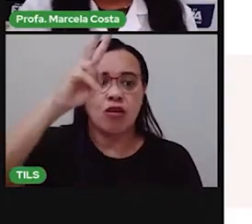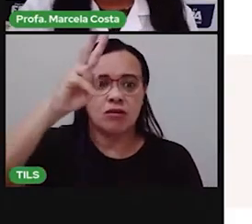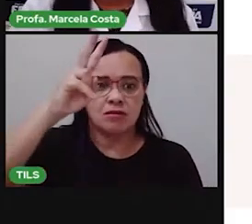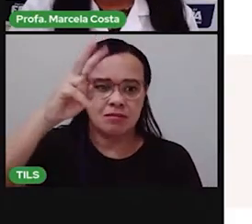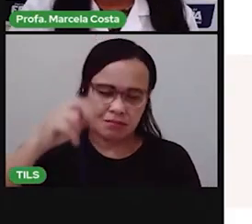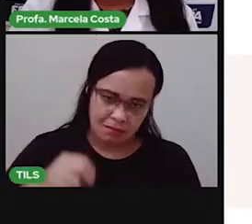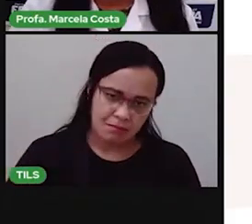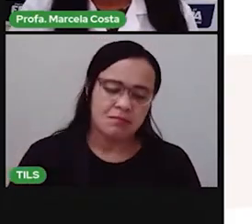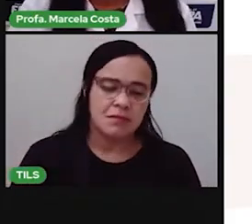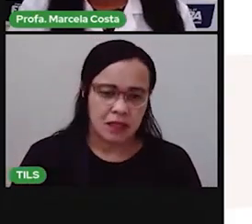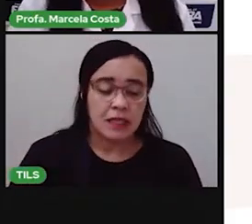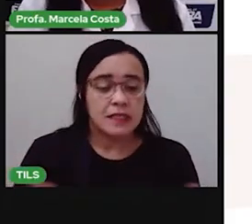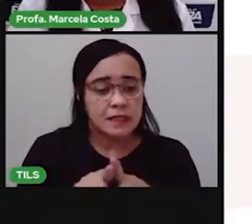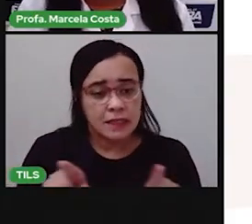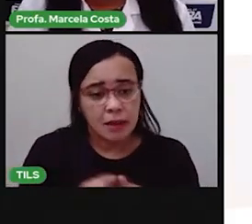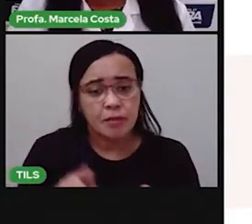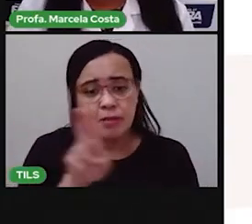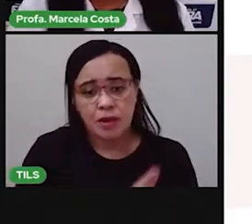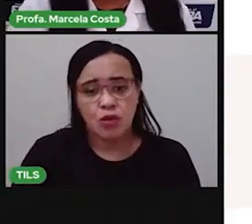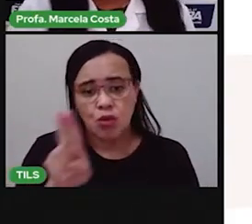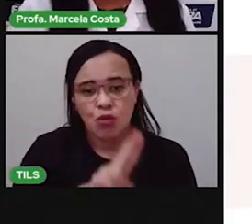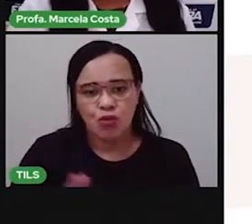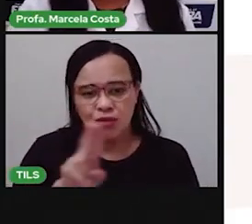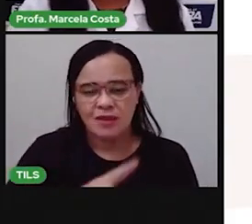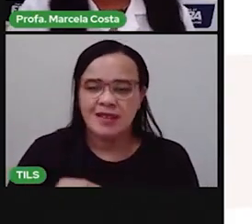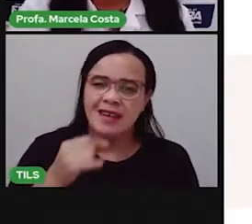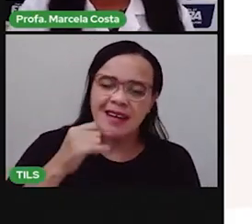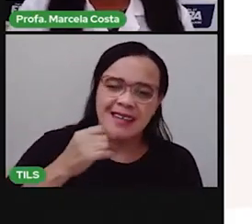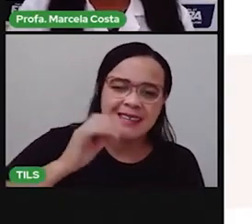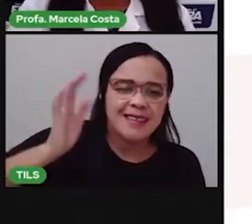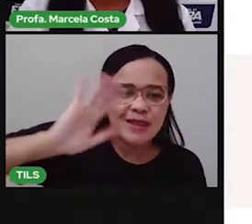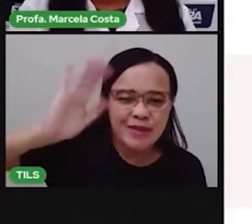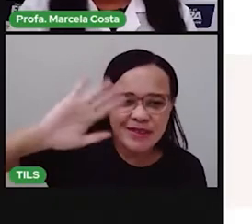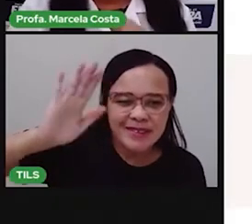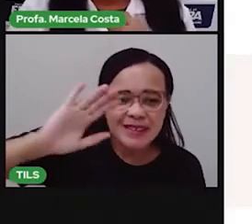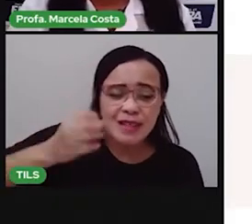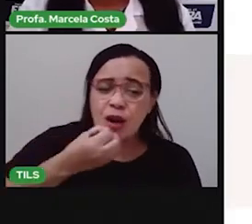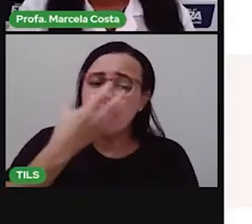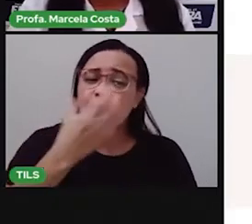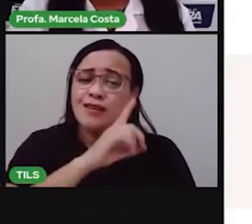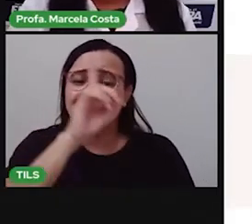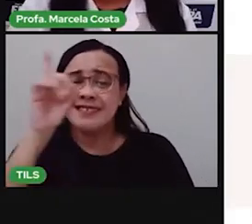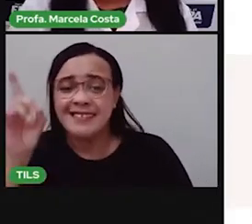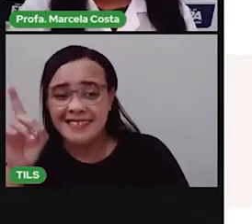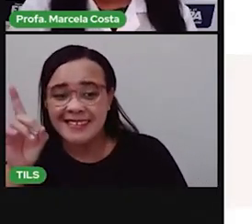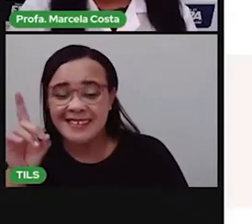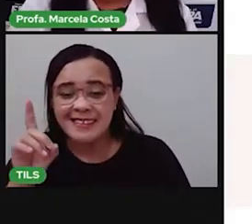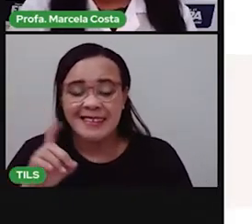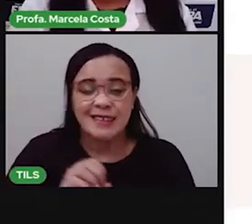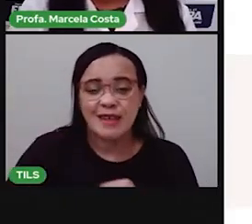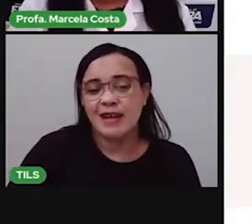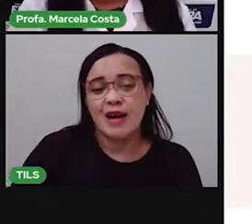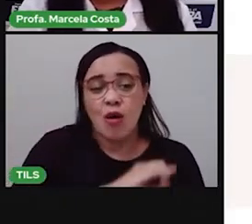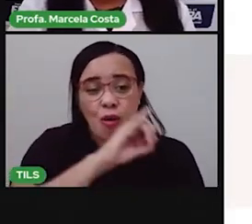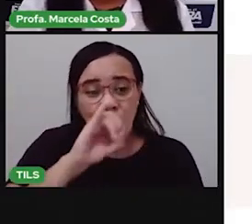Ela também é utilizada nas saudações, quando a gente diz bom dia, olá.